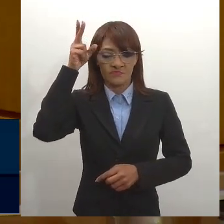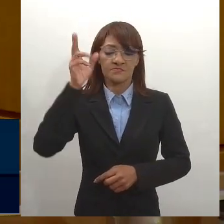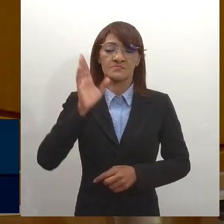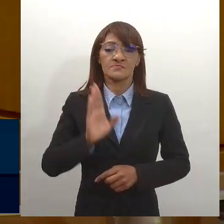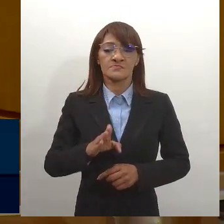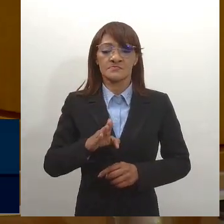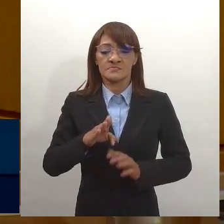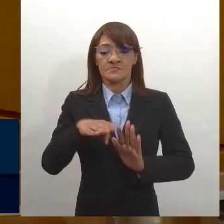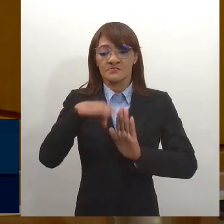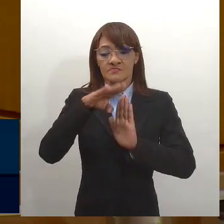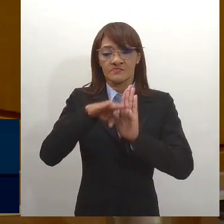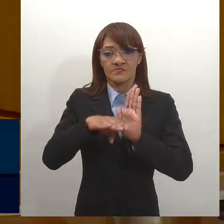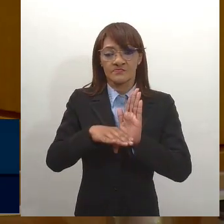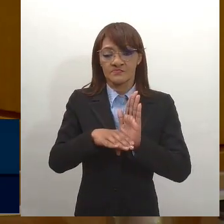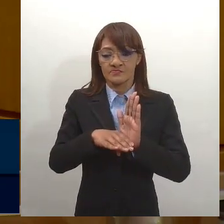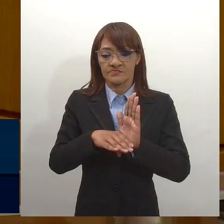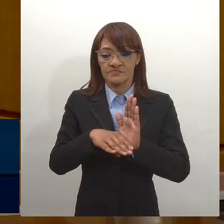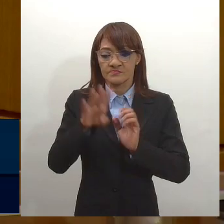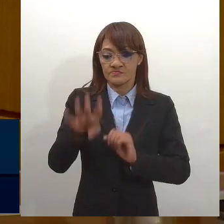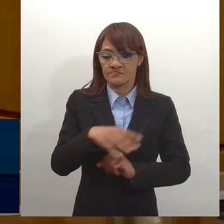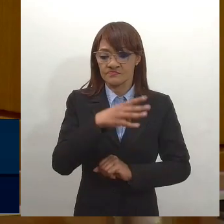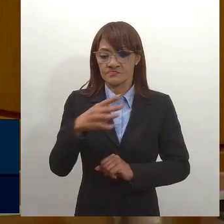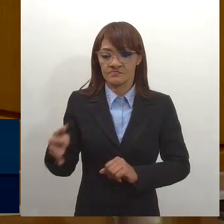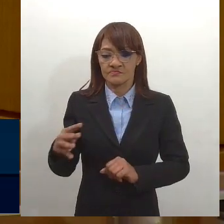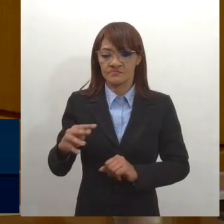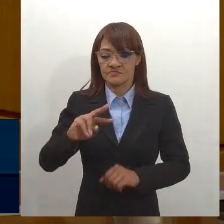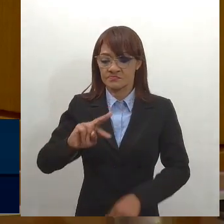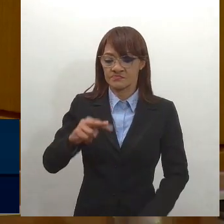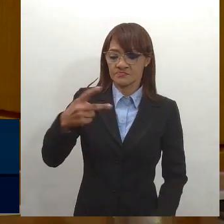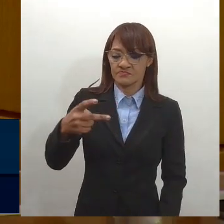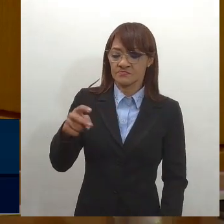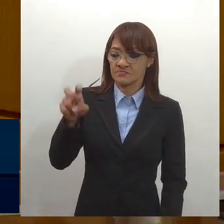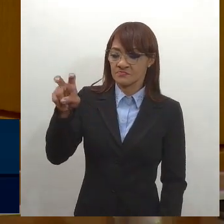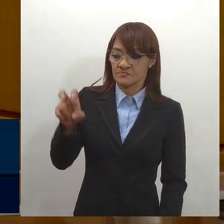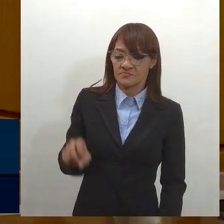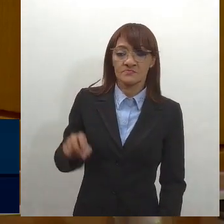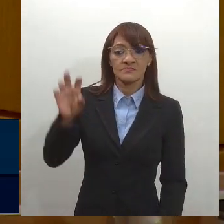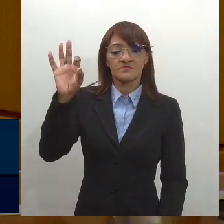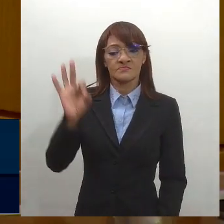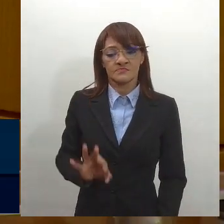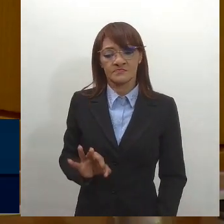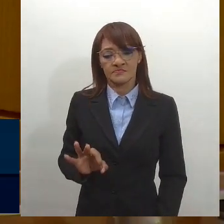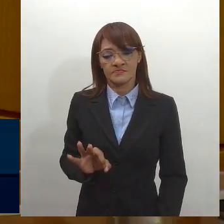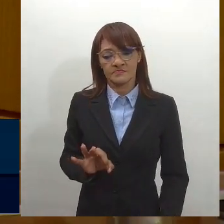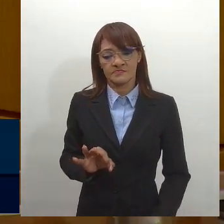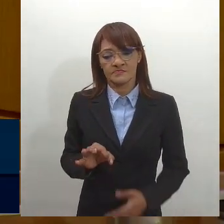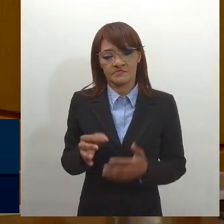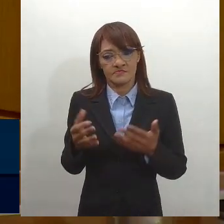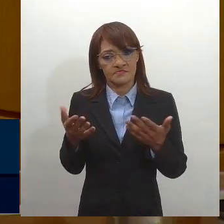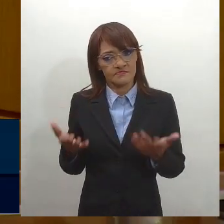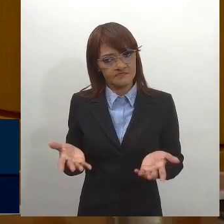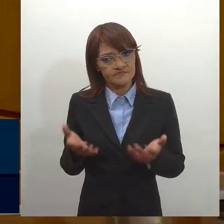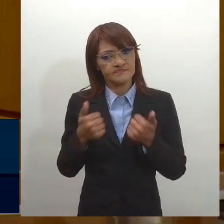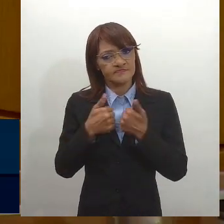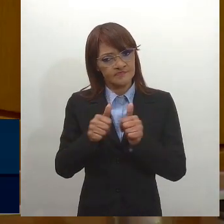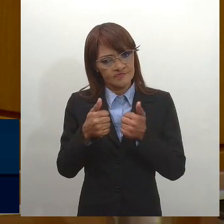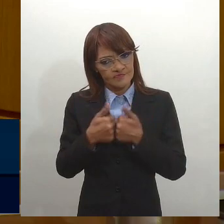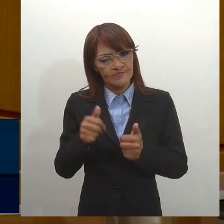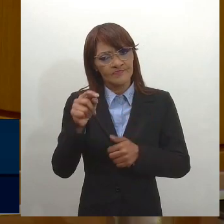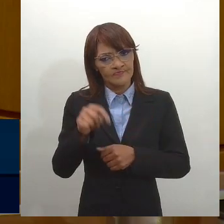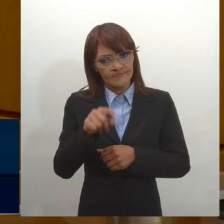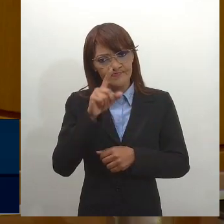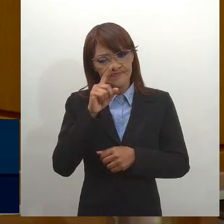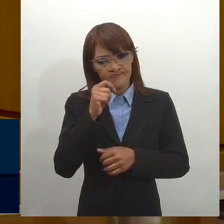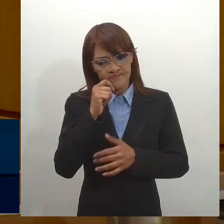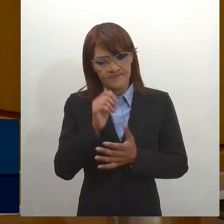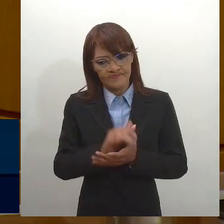de 50% para a tarifa do ônibus aqui em Aracaju.